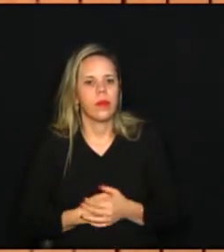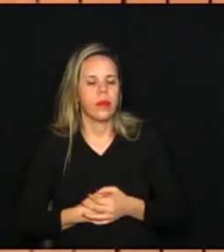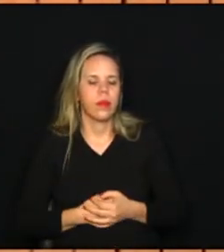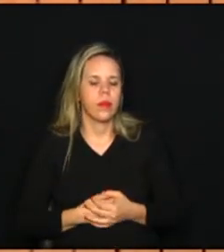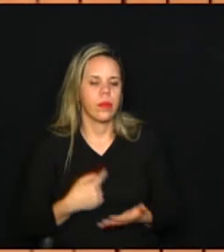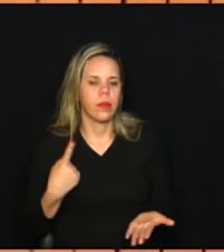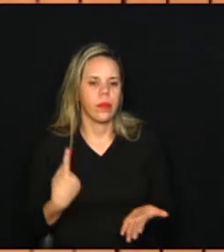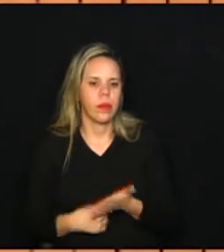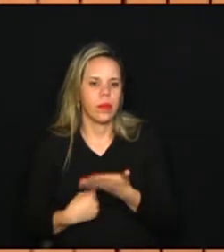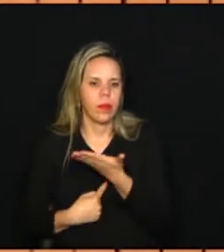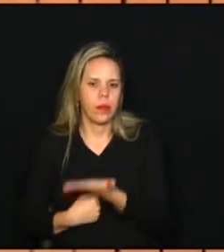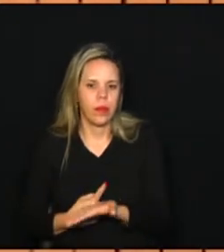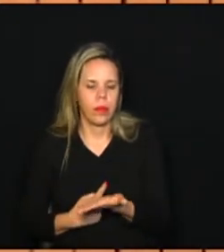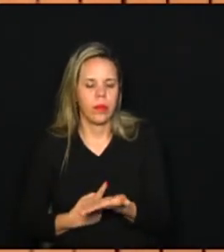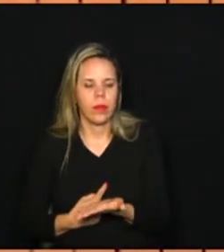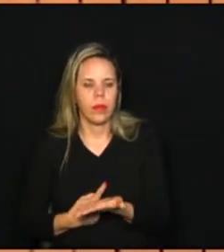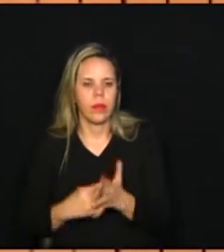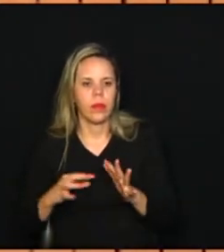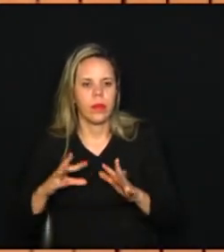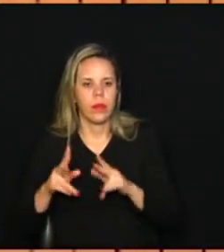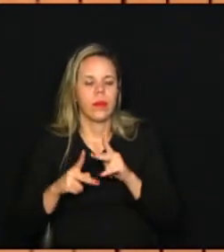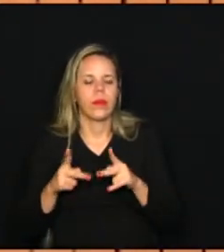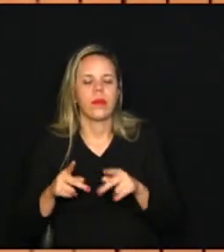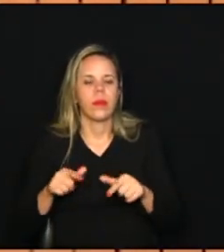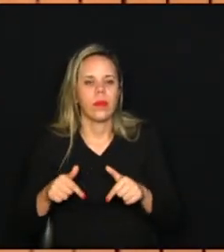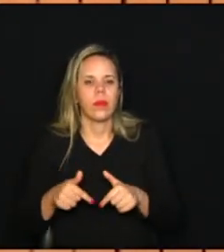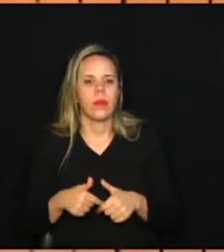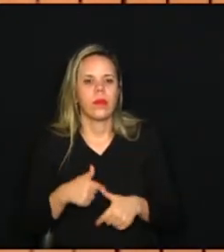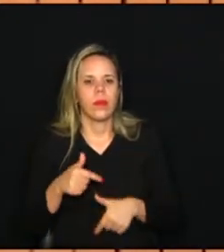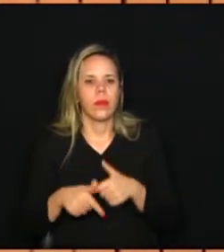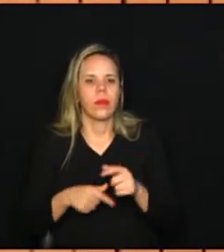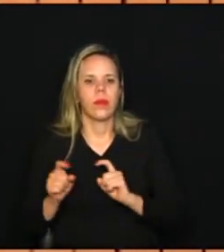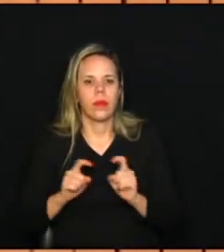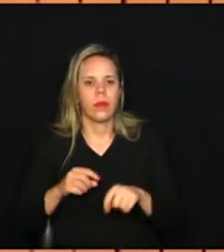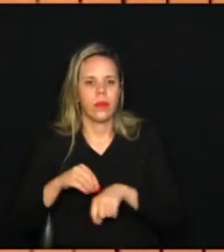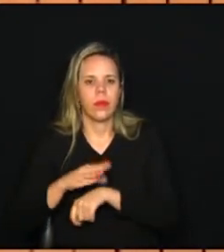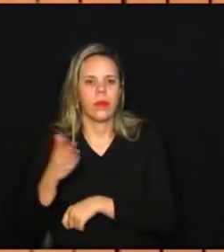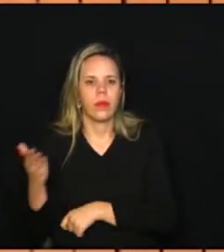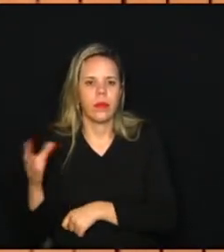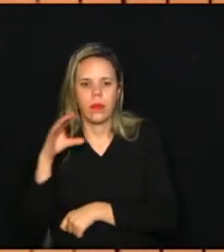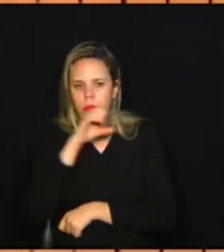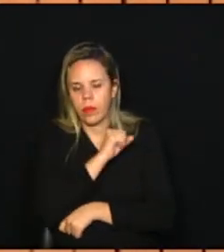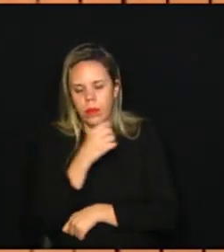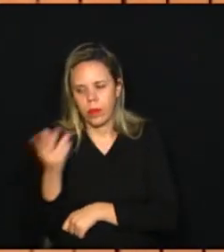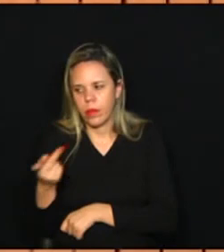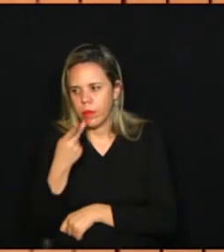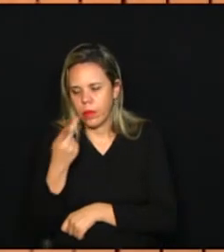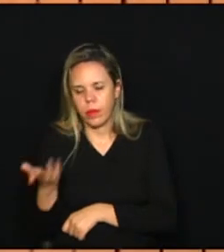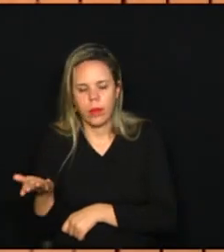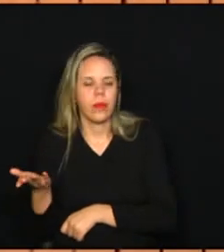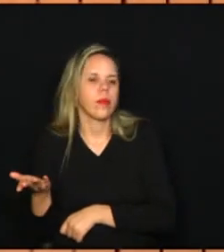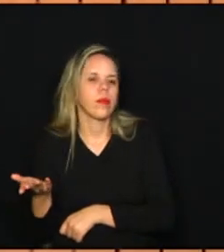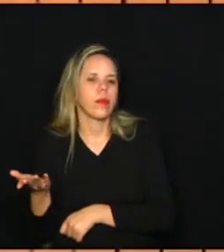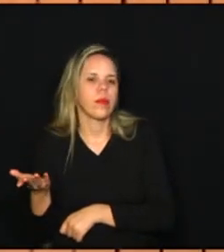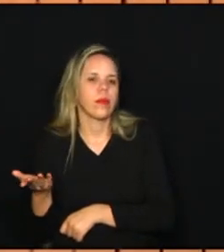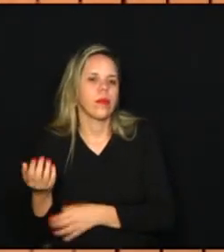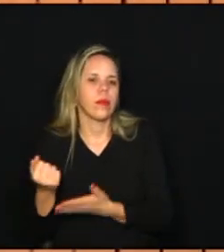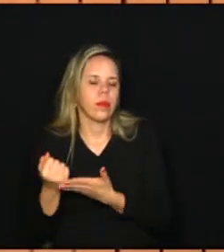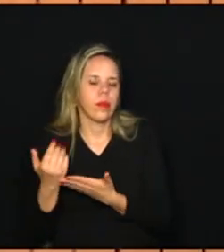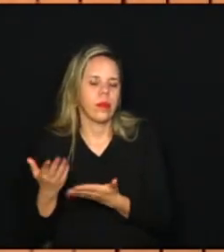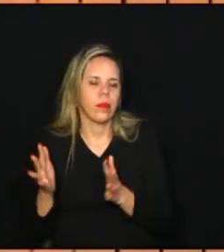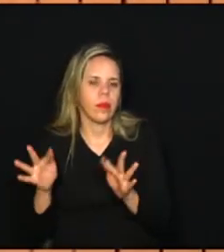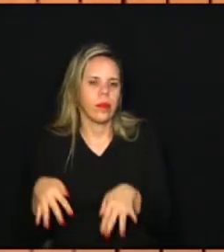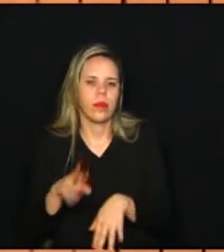né, seu, de todo o seu staff aí, e passo a palavra rapidinho para que você nos contemple com